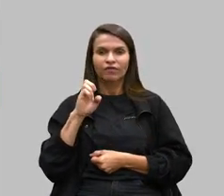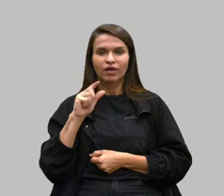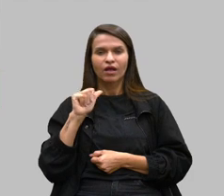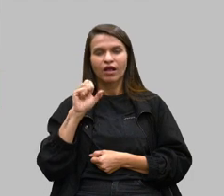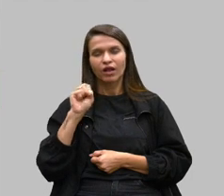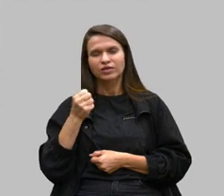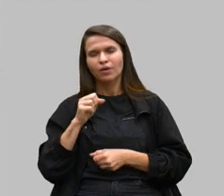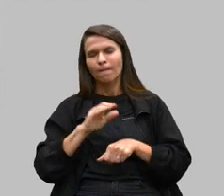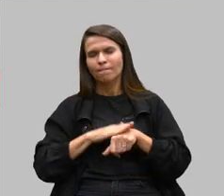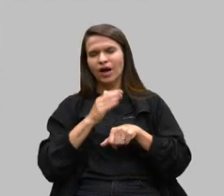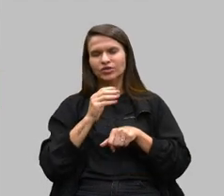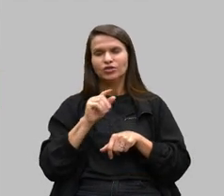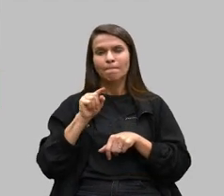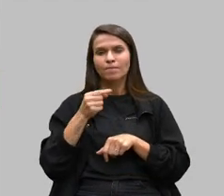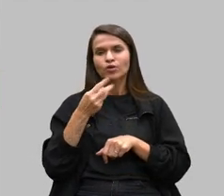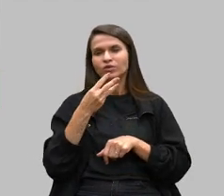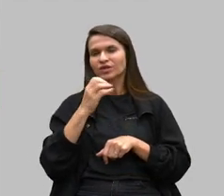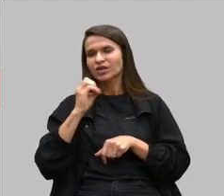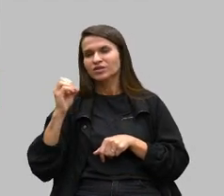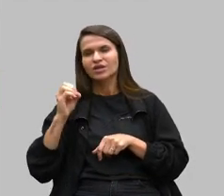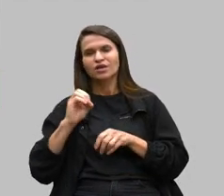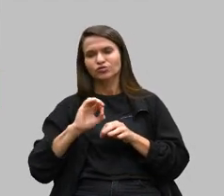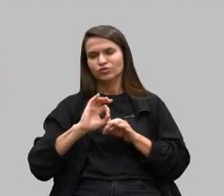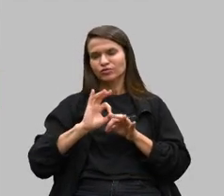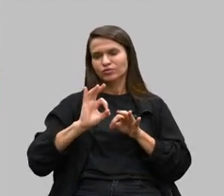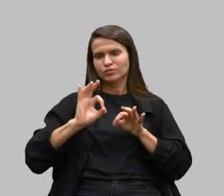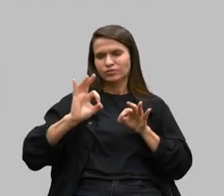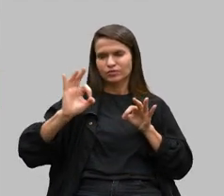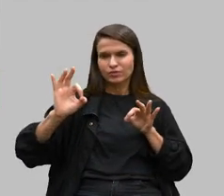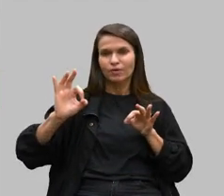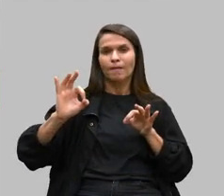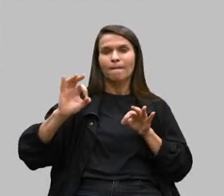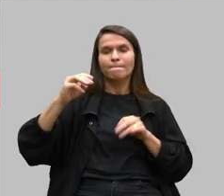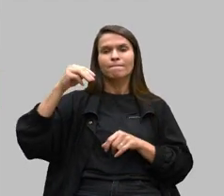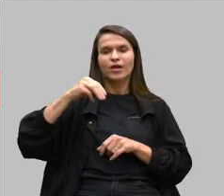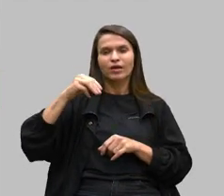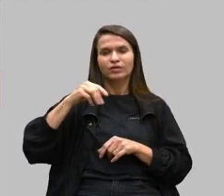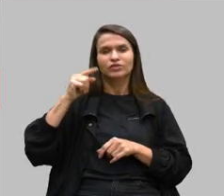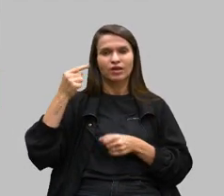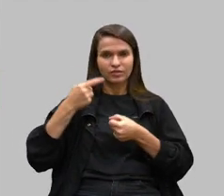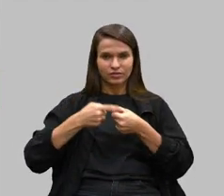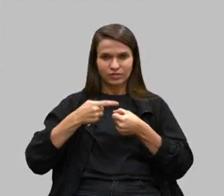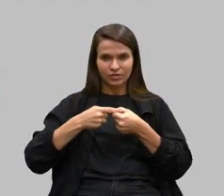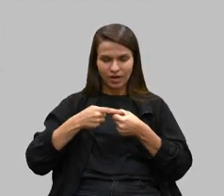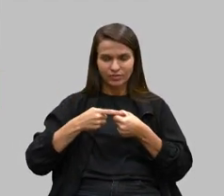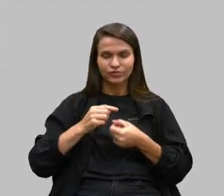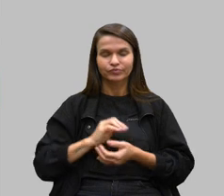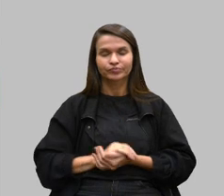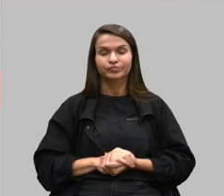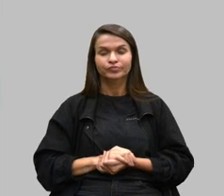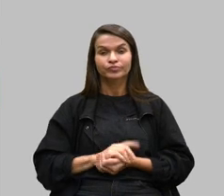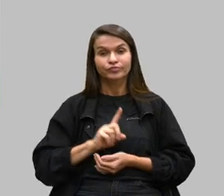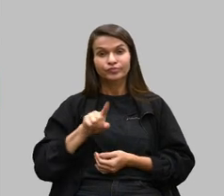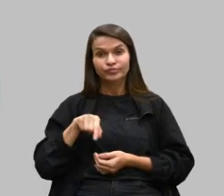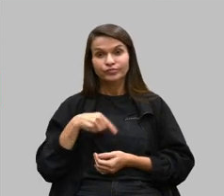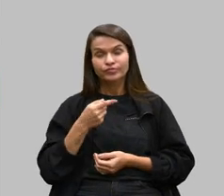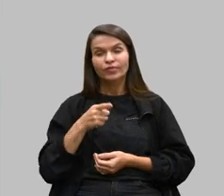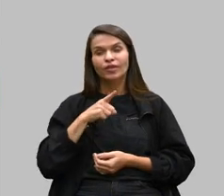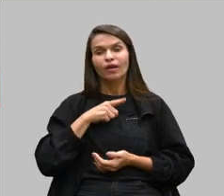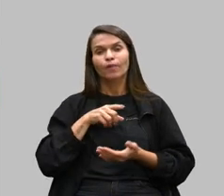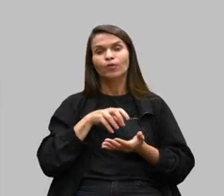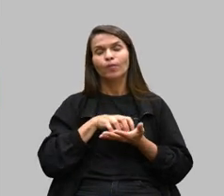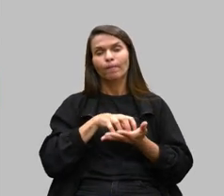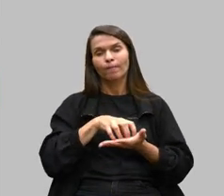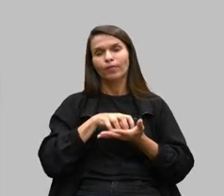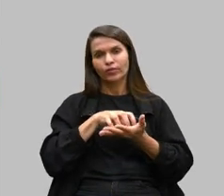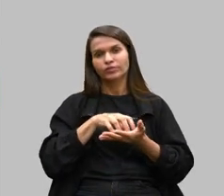1300 M cada pista lá em Caravelas depois nós temos o porto